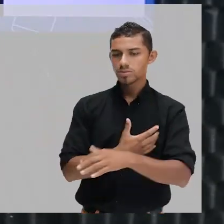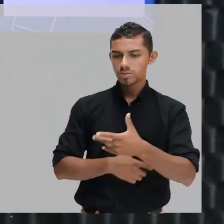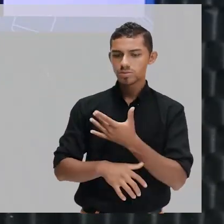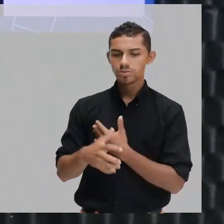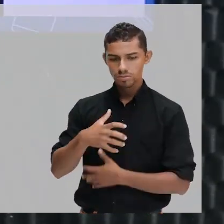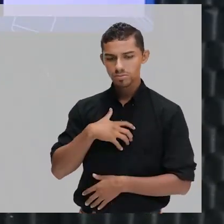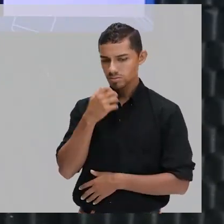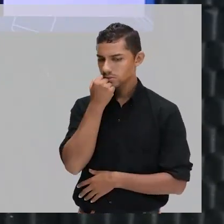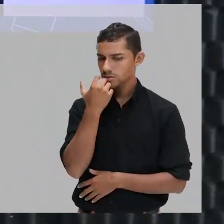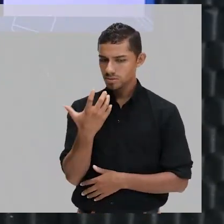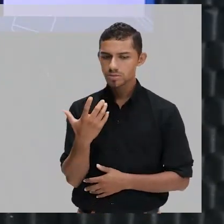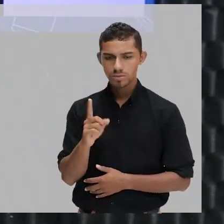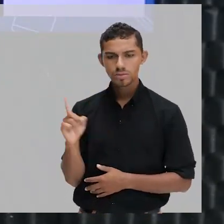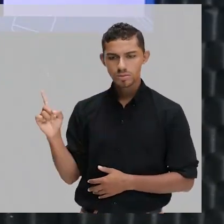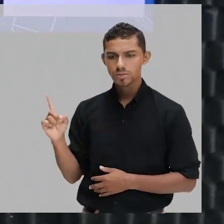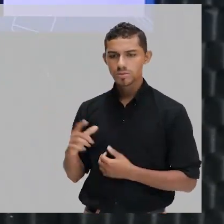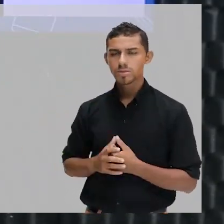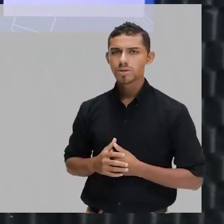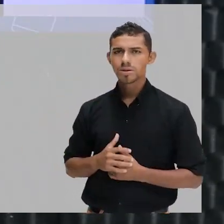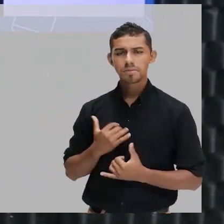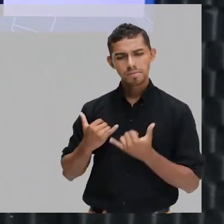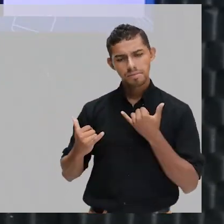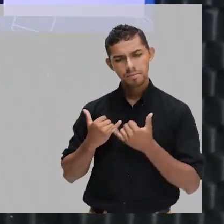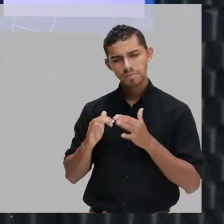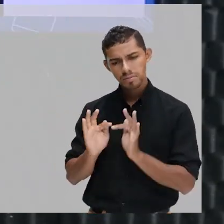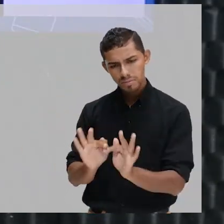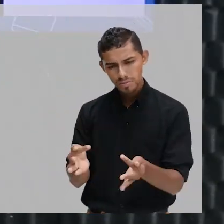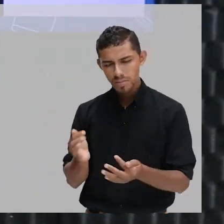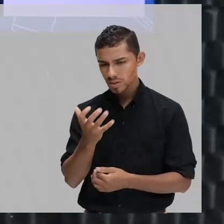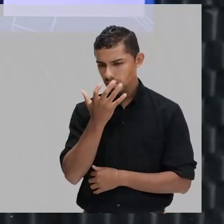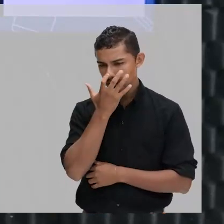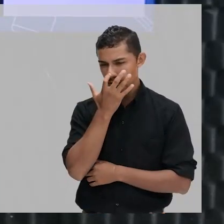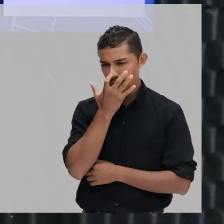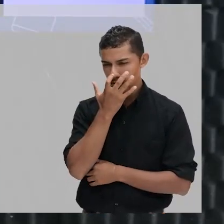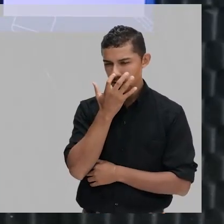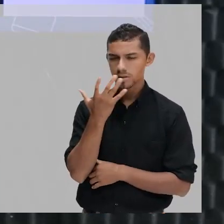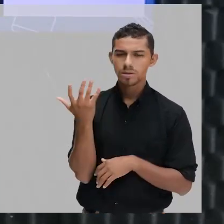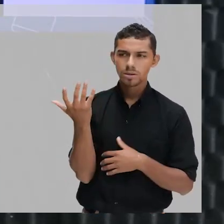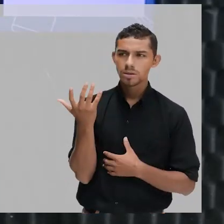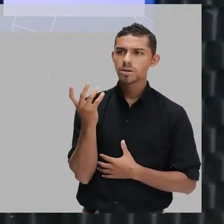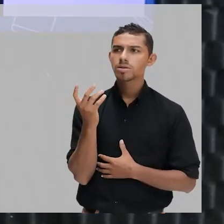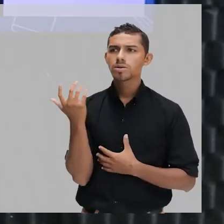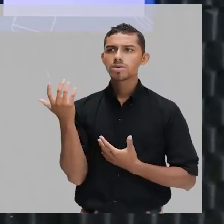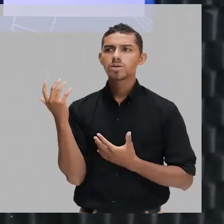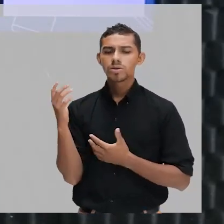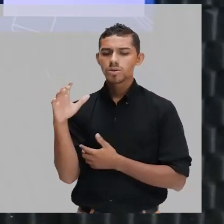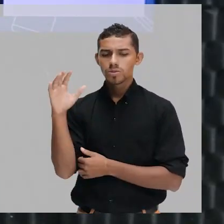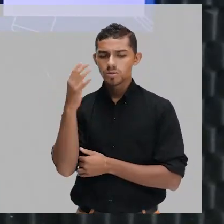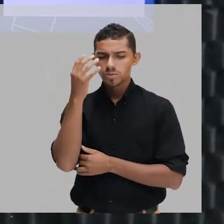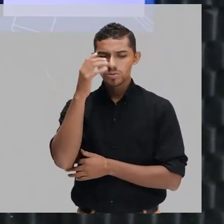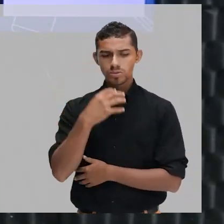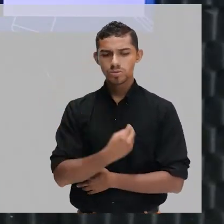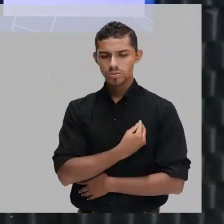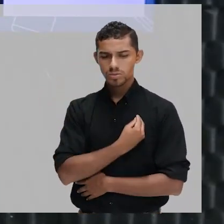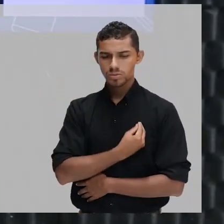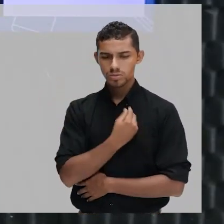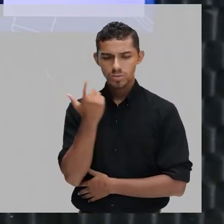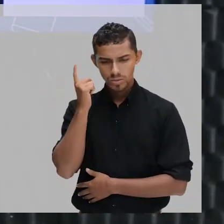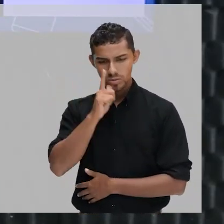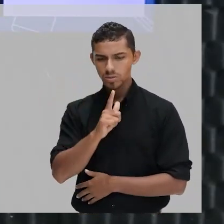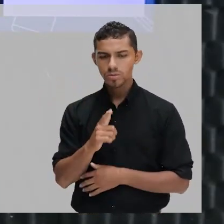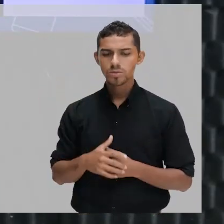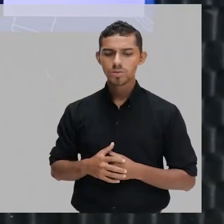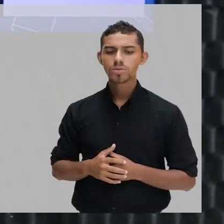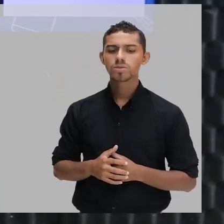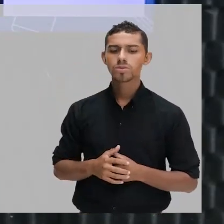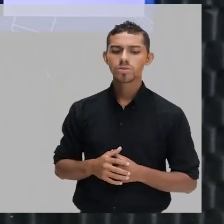para vocês. Contando assim, parece simples, mas na hora que você está lá olhando, e aí cada boneco desse ganha vida. Só para você ter uma referência,